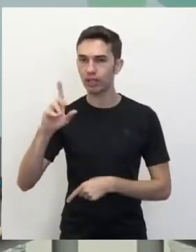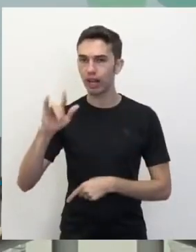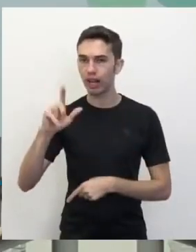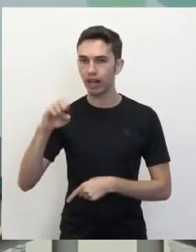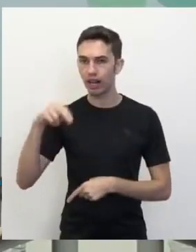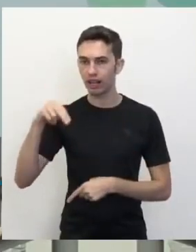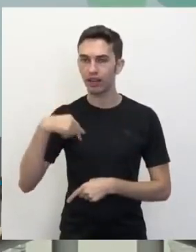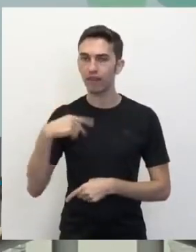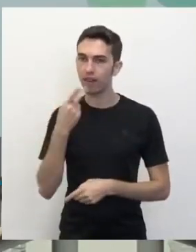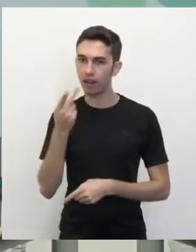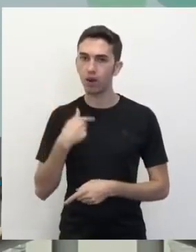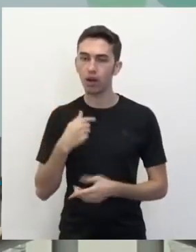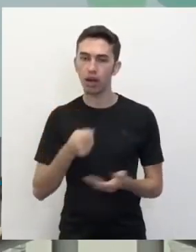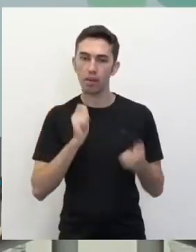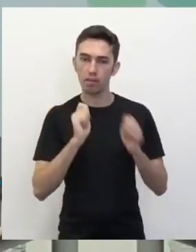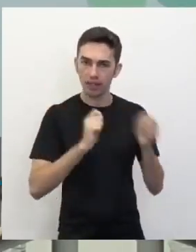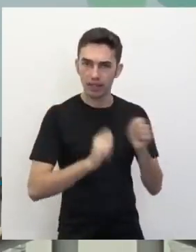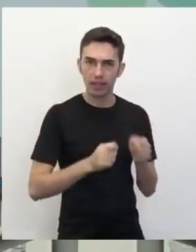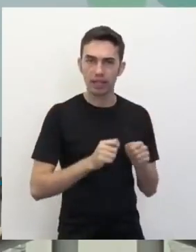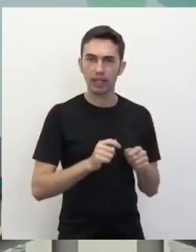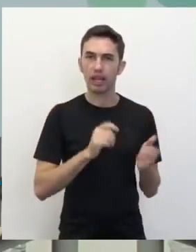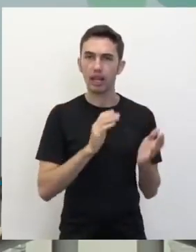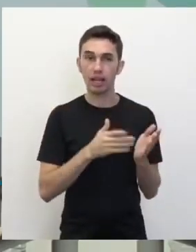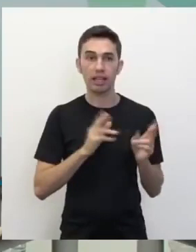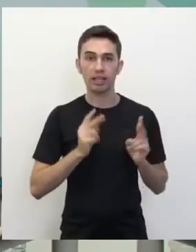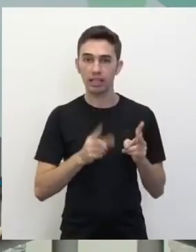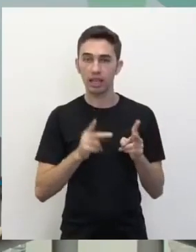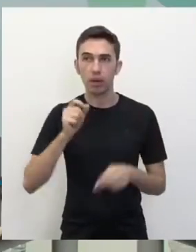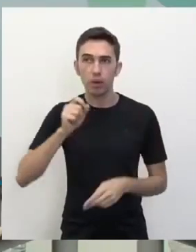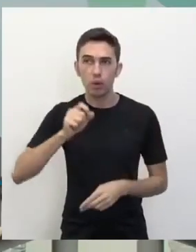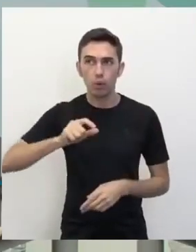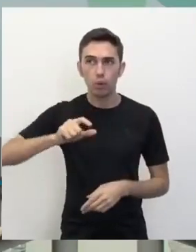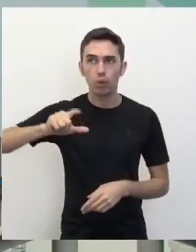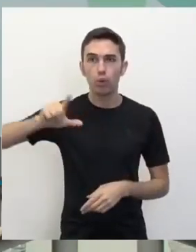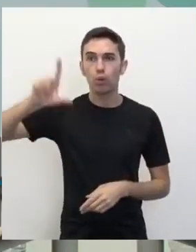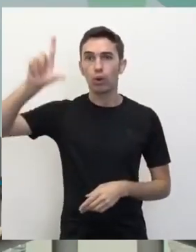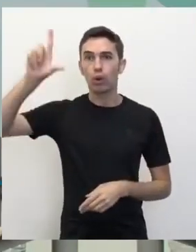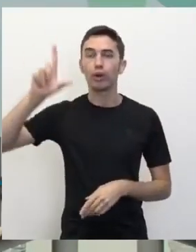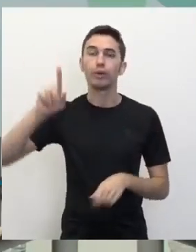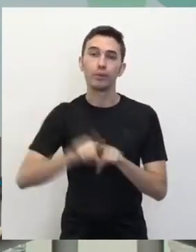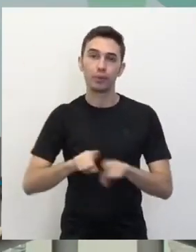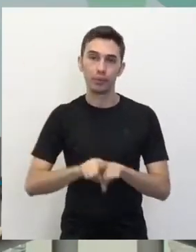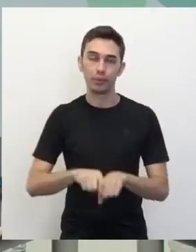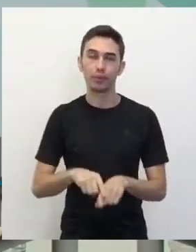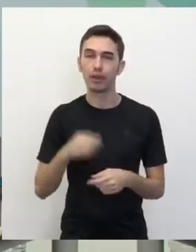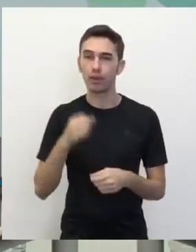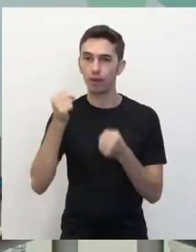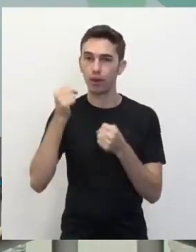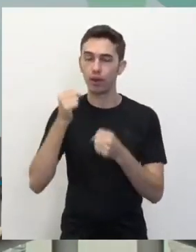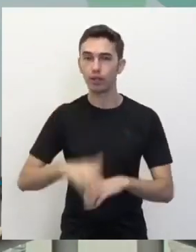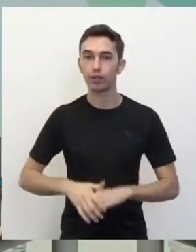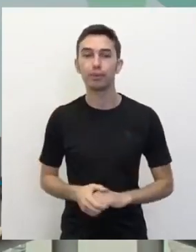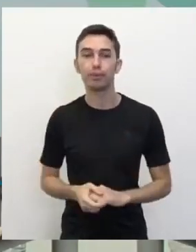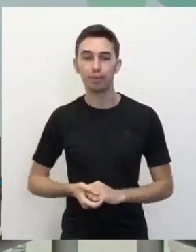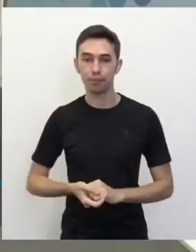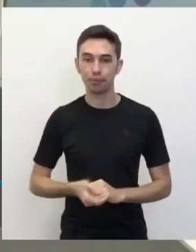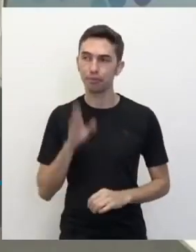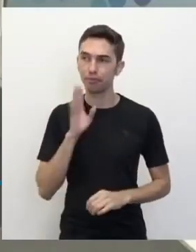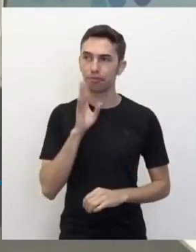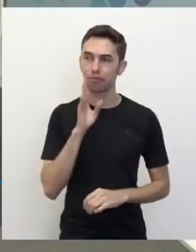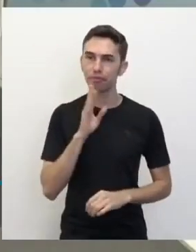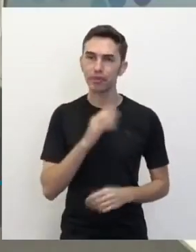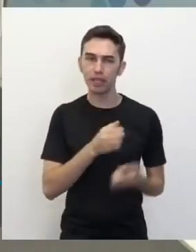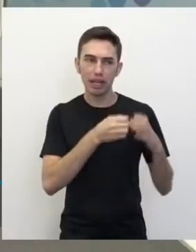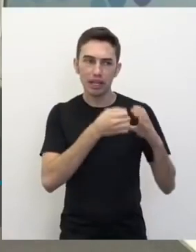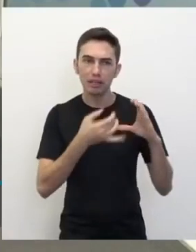samba, bateria forte e crescente. Olha que legal, né? A definição que eles colocaram aqui. Super,